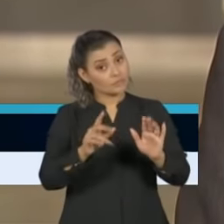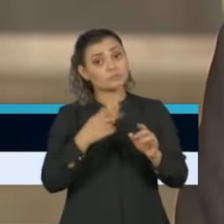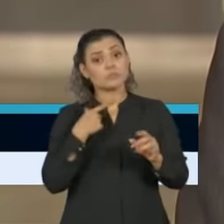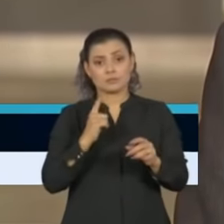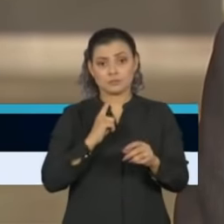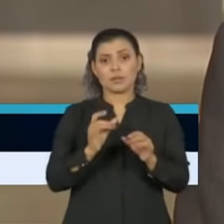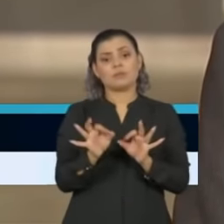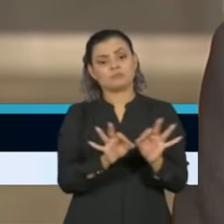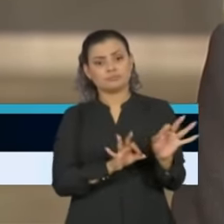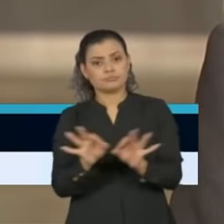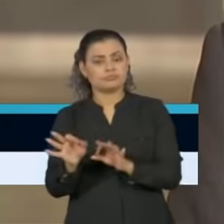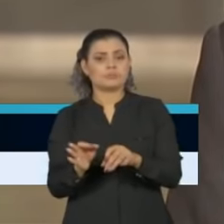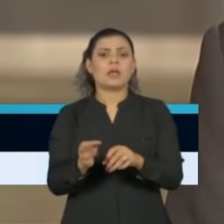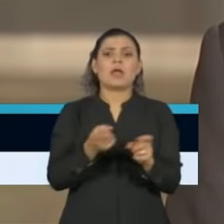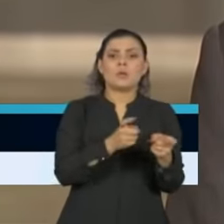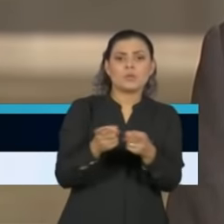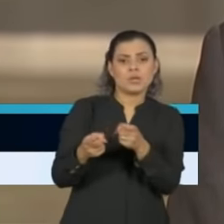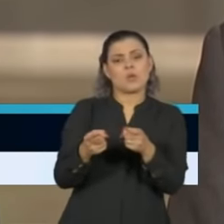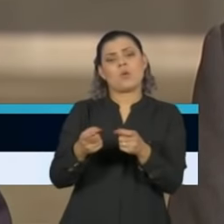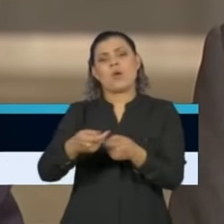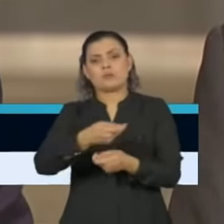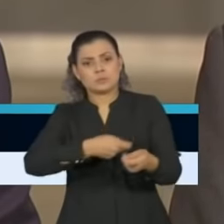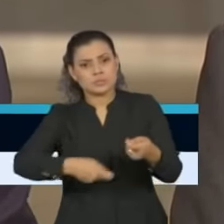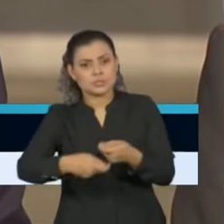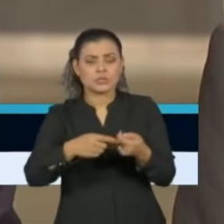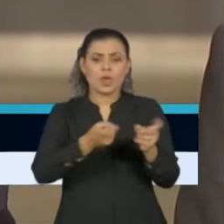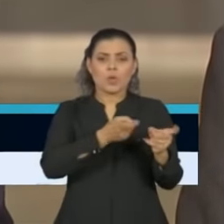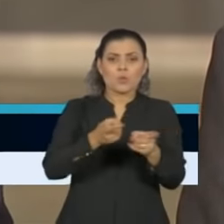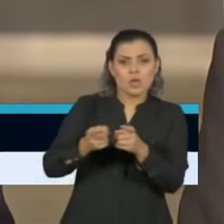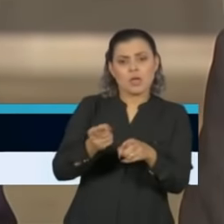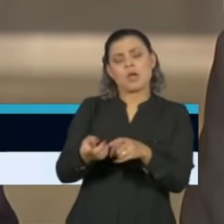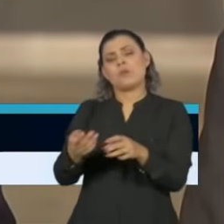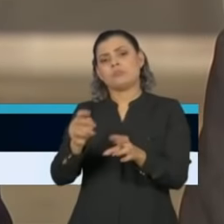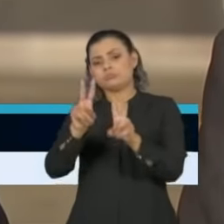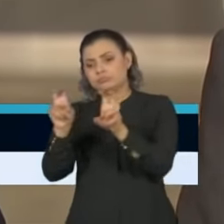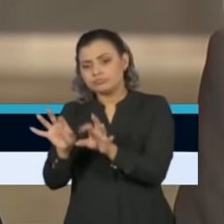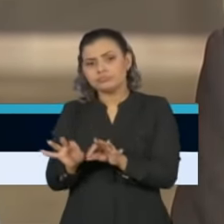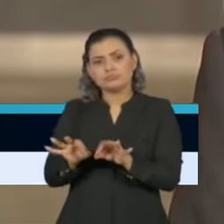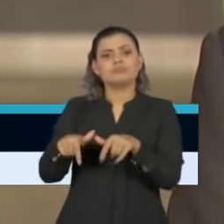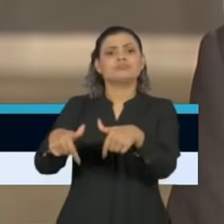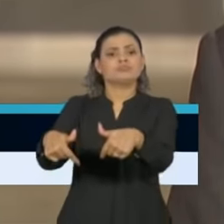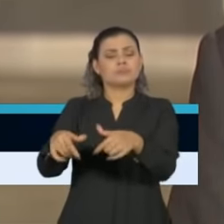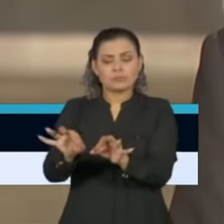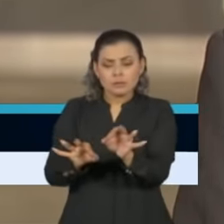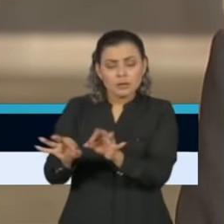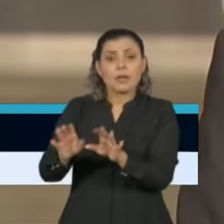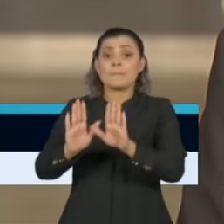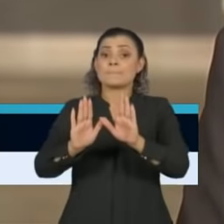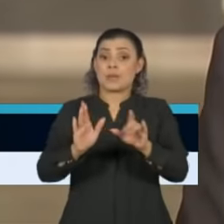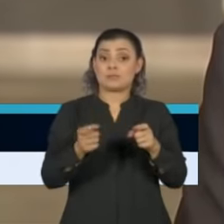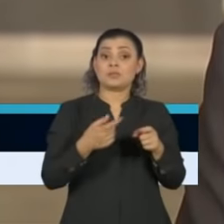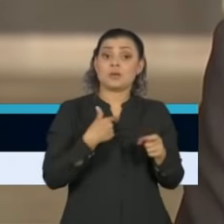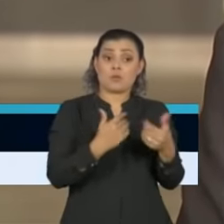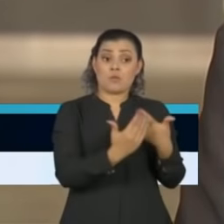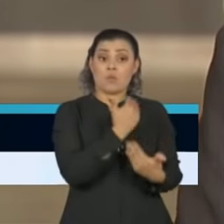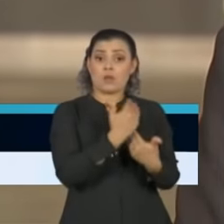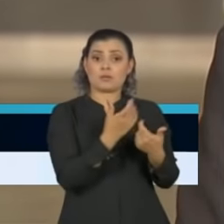reuniões administrativas, reuniões operativas poderão ocorrer, resguardados os cuidados médicos e